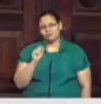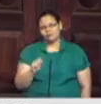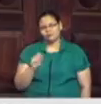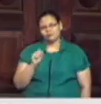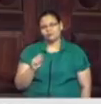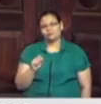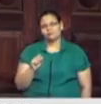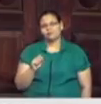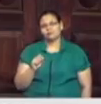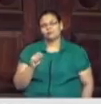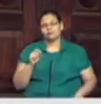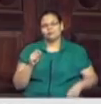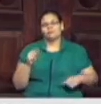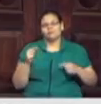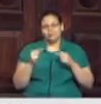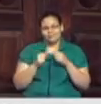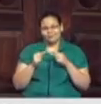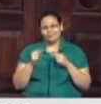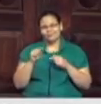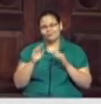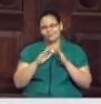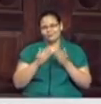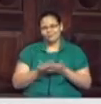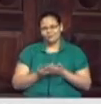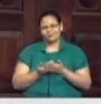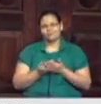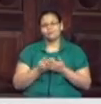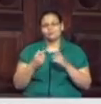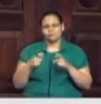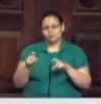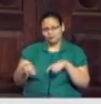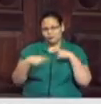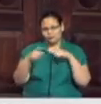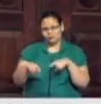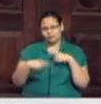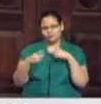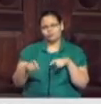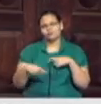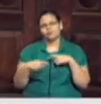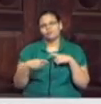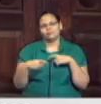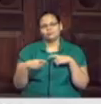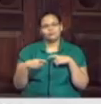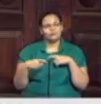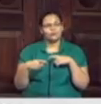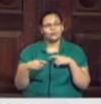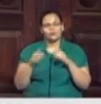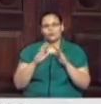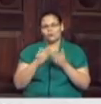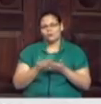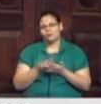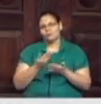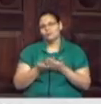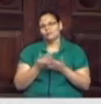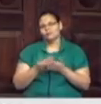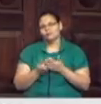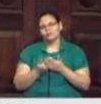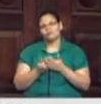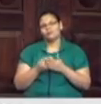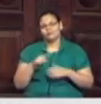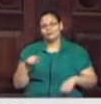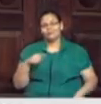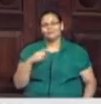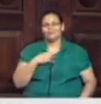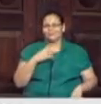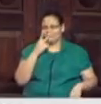que, em relação às escolas rurais, e a casos de escolas rurais que se sentiam